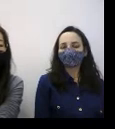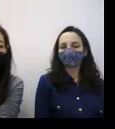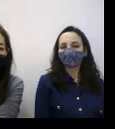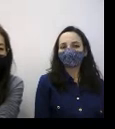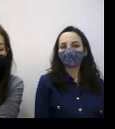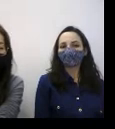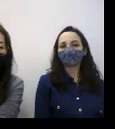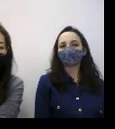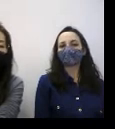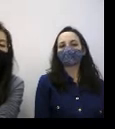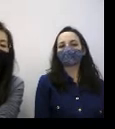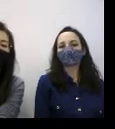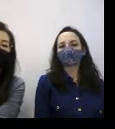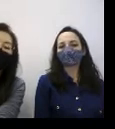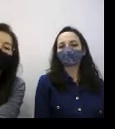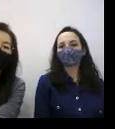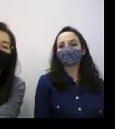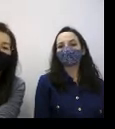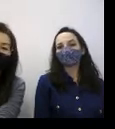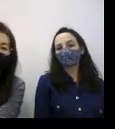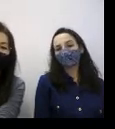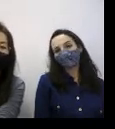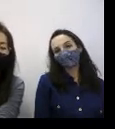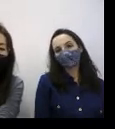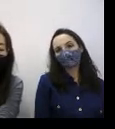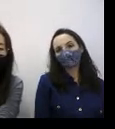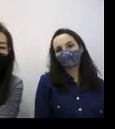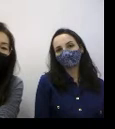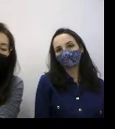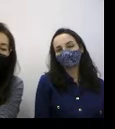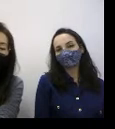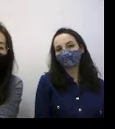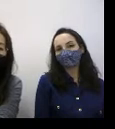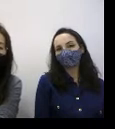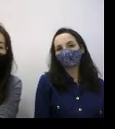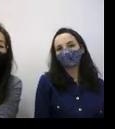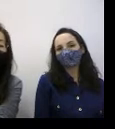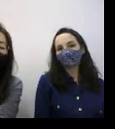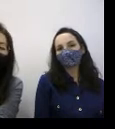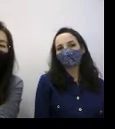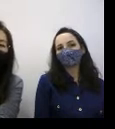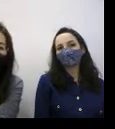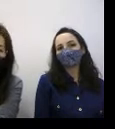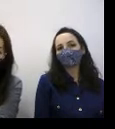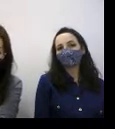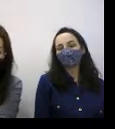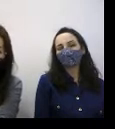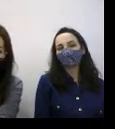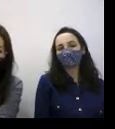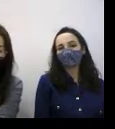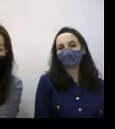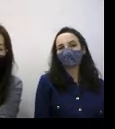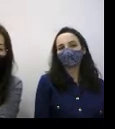sendo difícil, né? Quanto mais vezes a gente faz, a gente está se esforçando para que aquilo vire